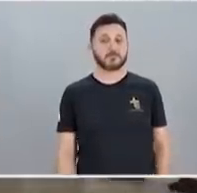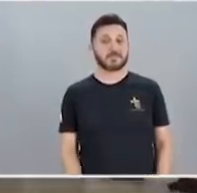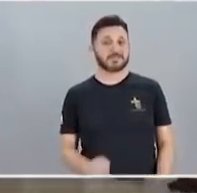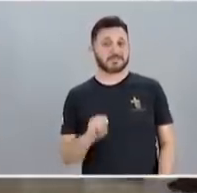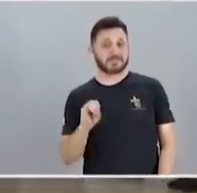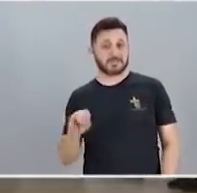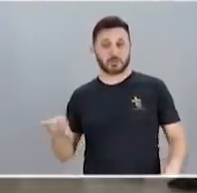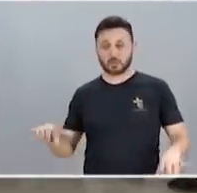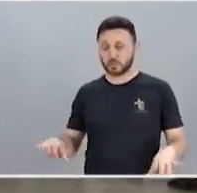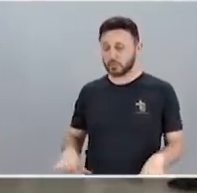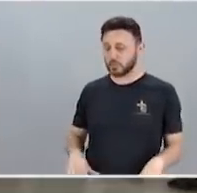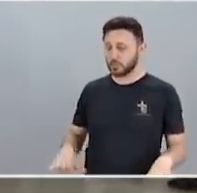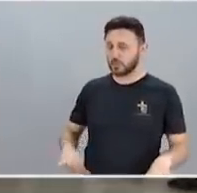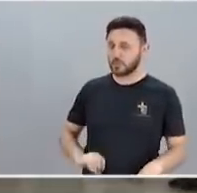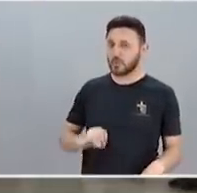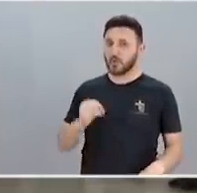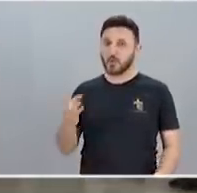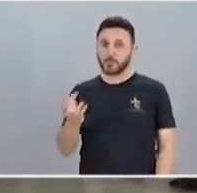bem-estar,